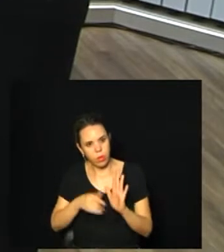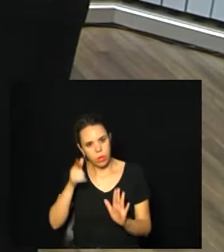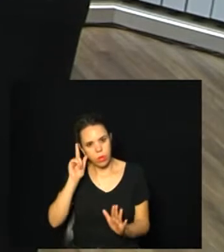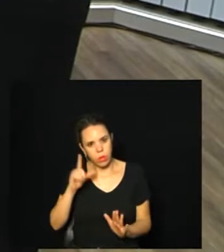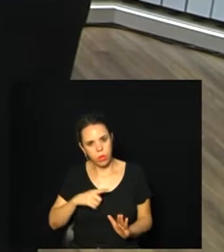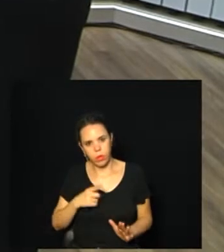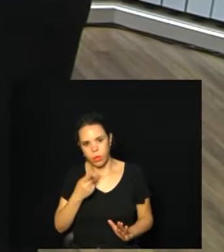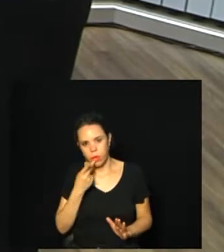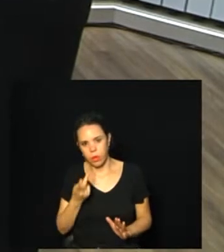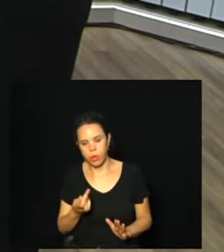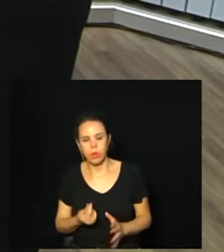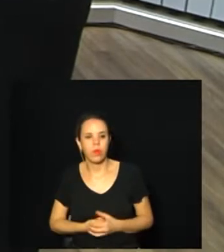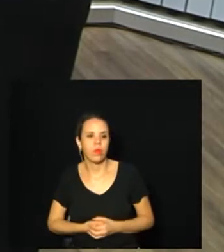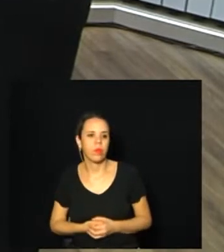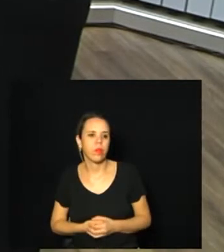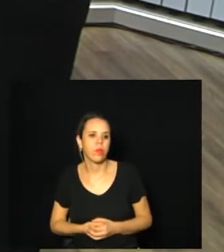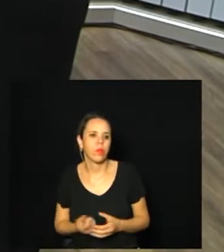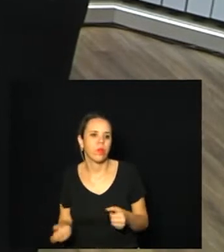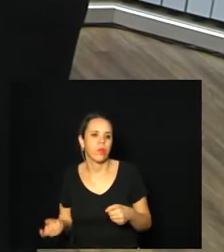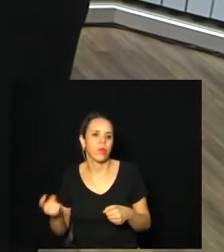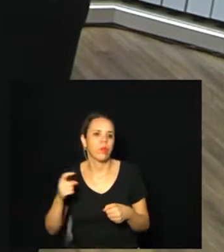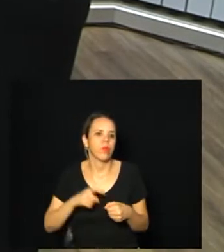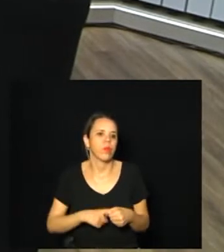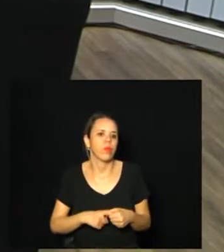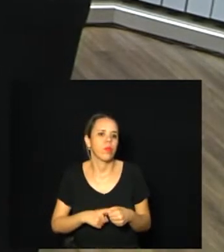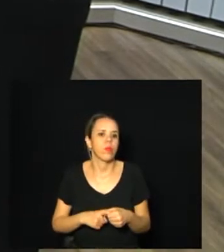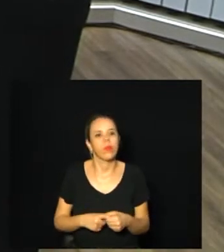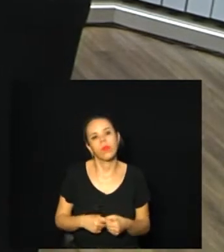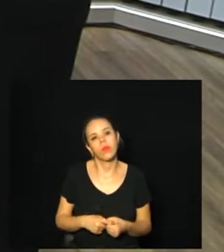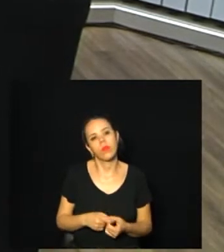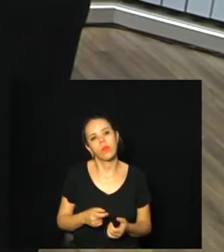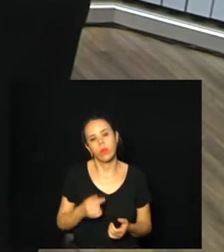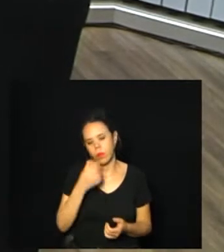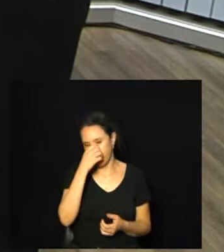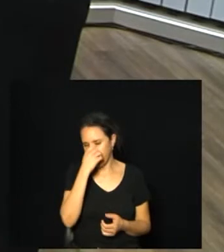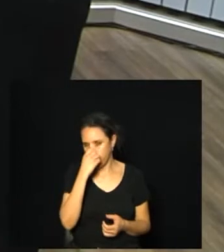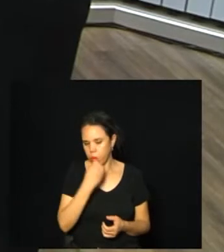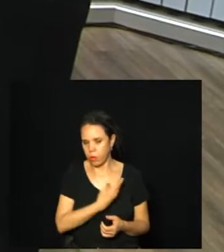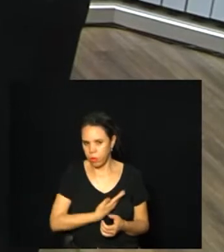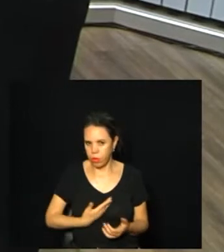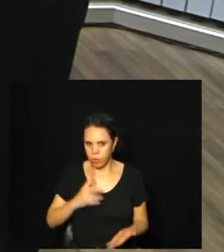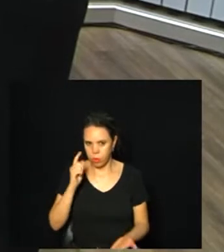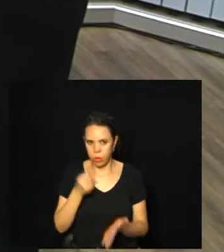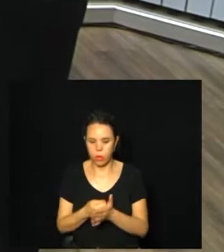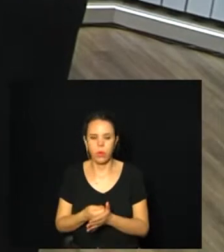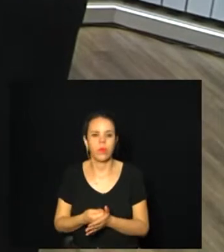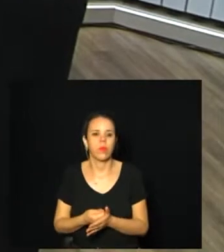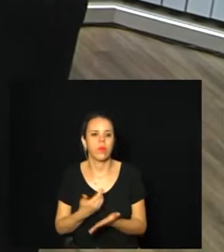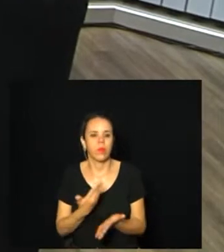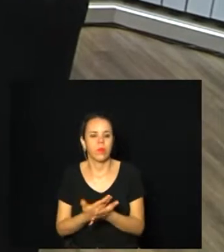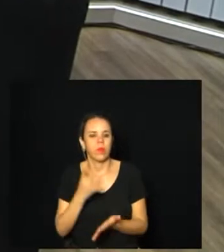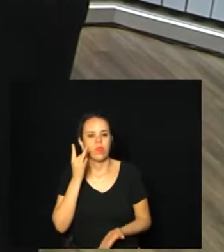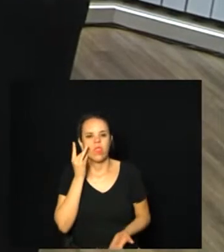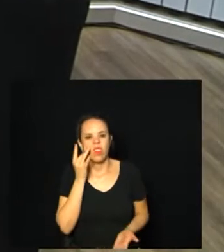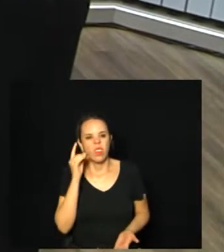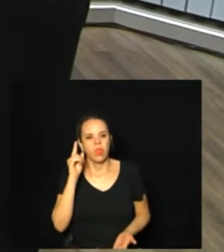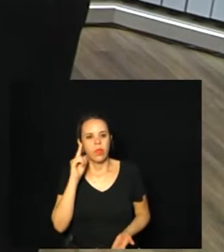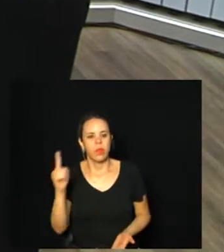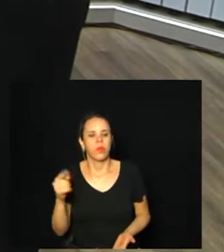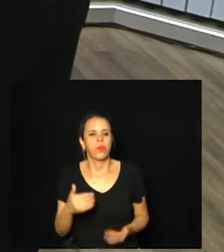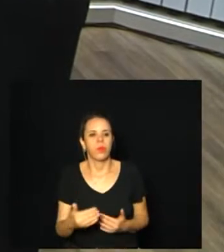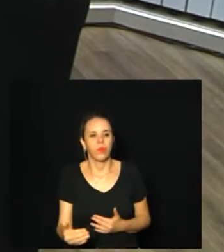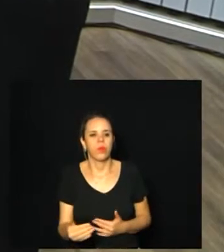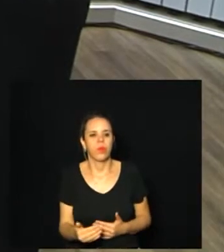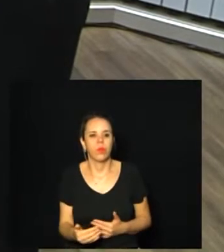nós falamos, sobre esta retomada presencial. O governo do estado determinou então aulas presenciais agora